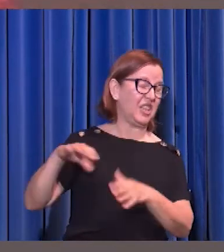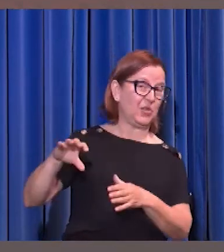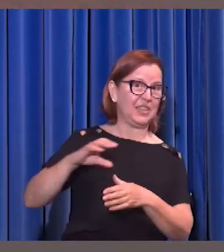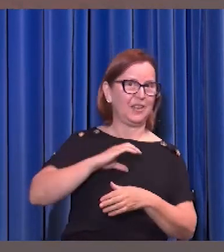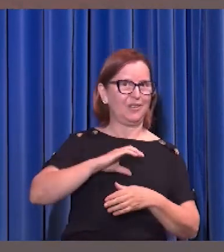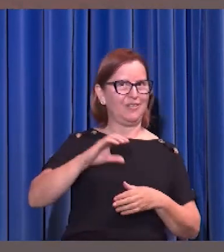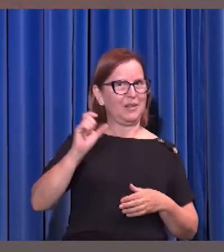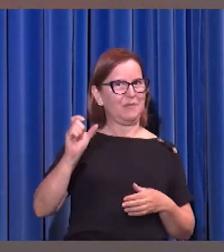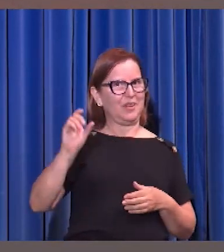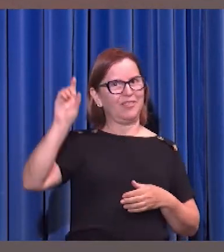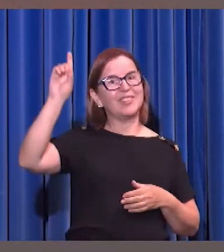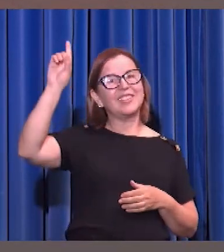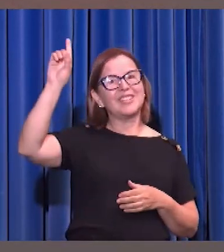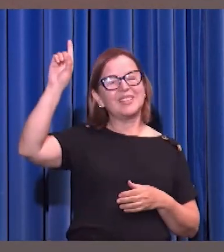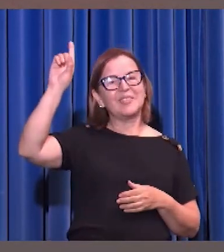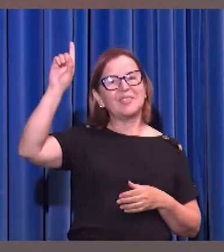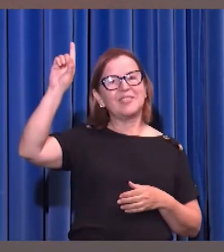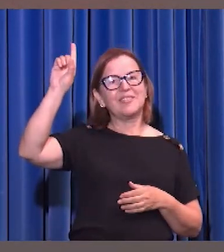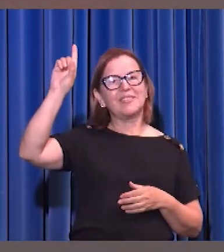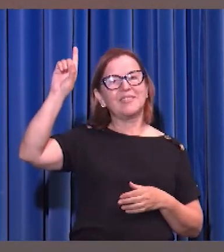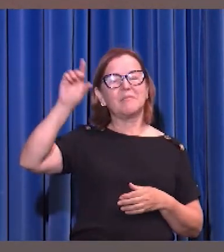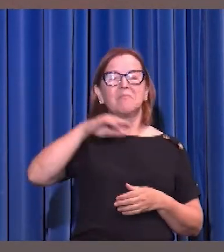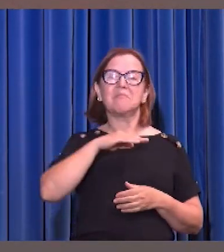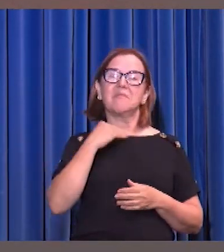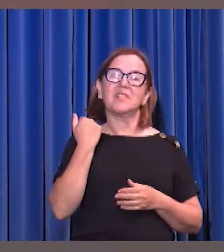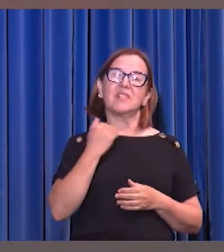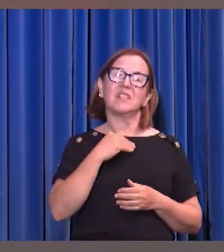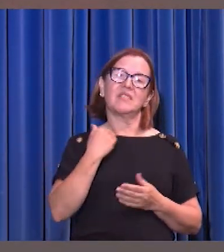confiar na palavra de Deus. Morreram.